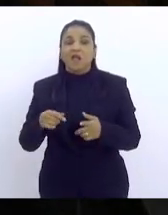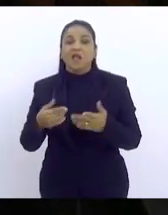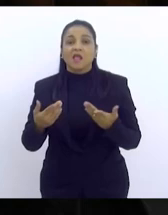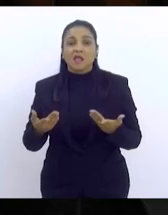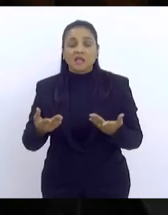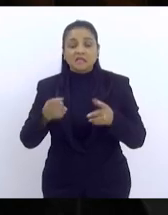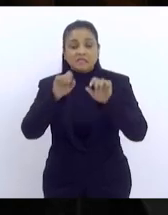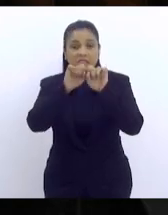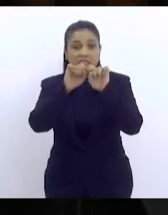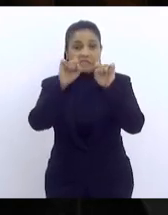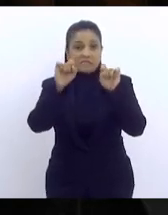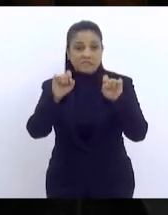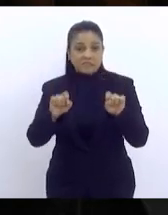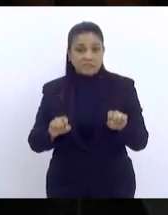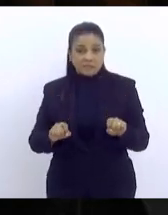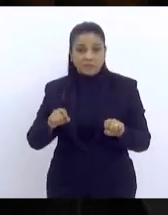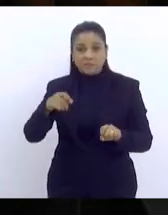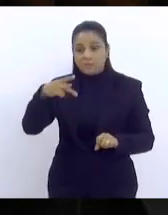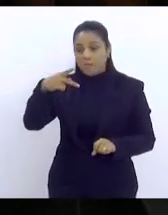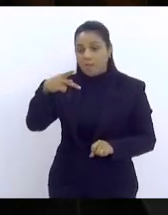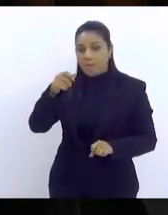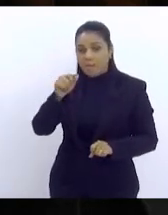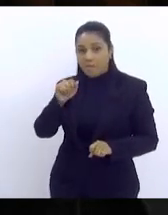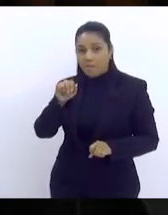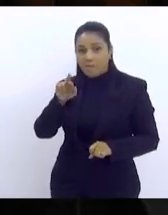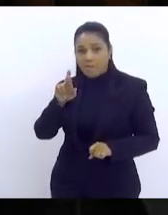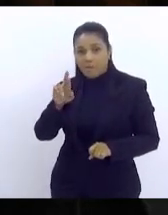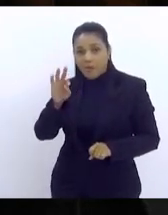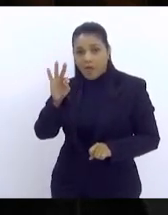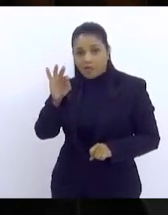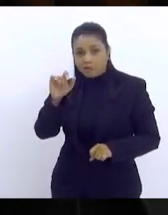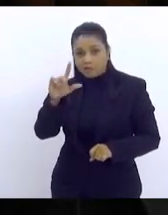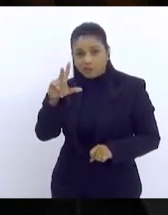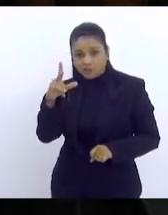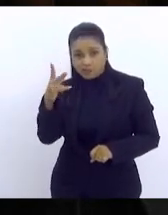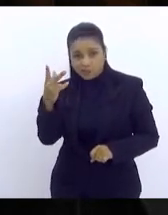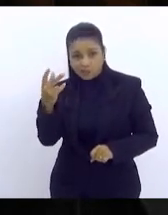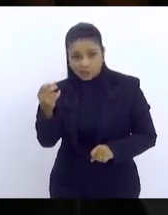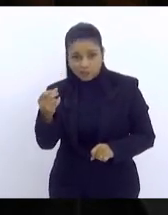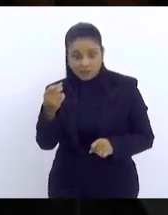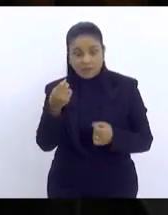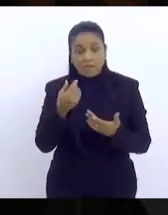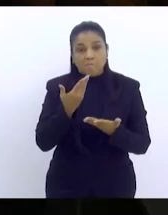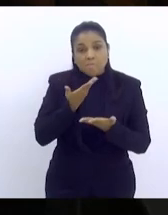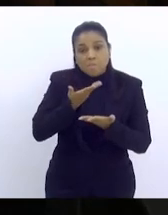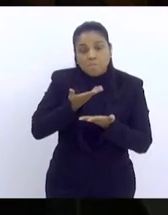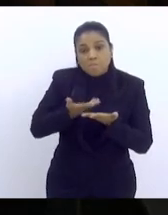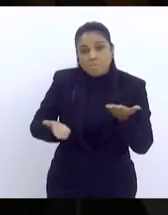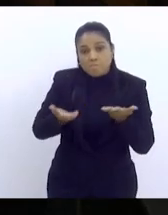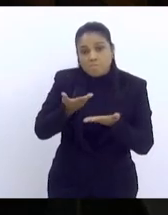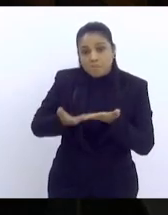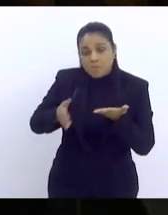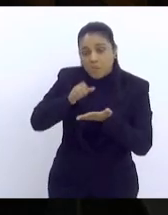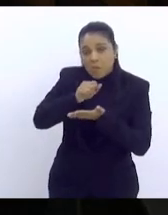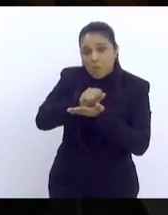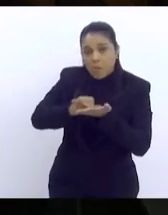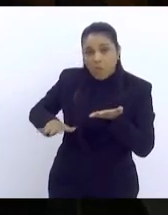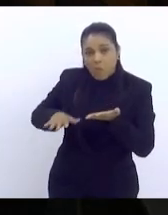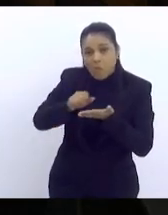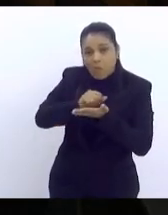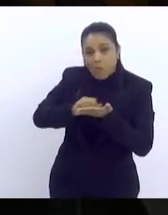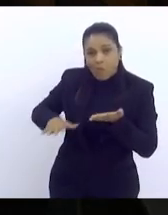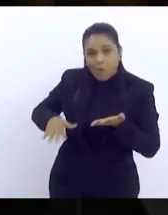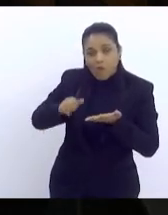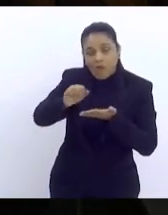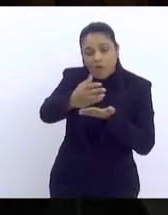o sistema de partilha para que perdessemos receitas dos novos Poços a